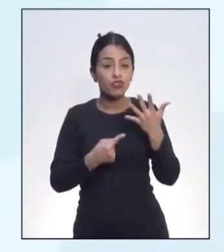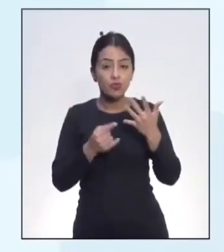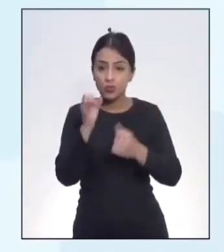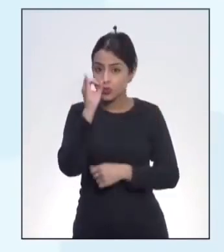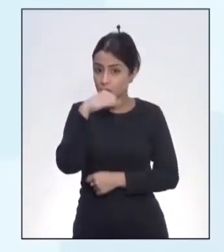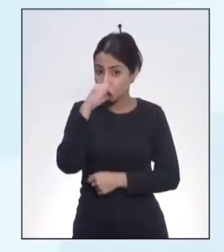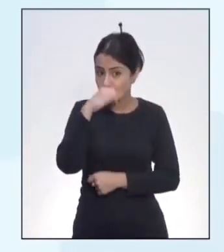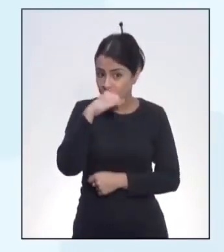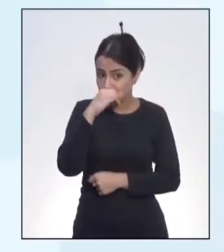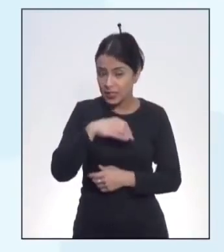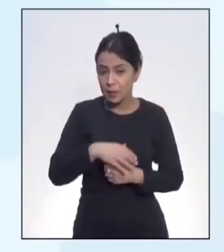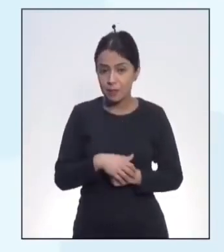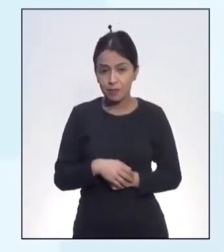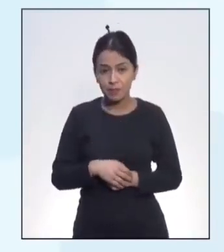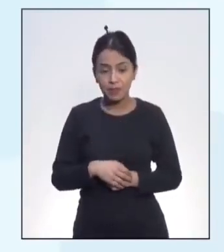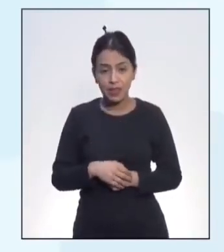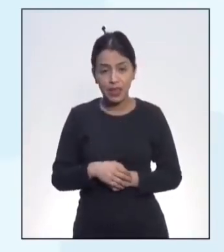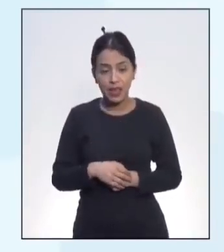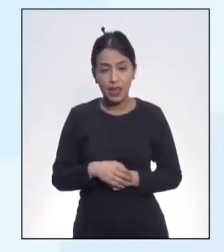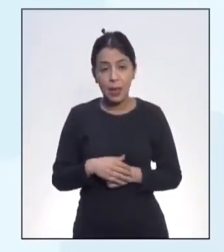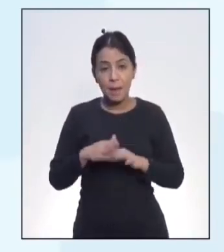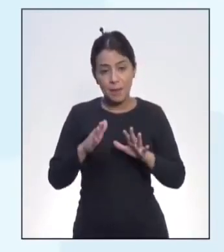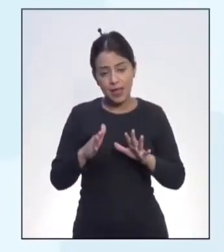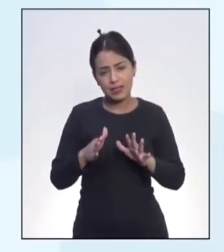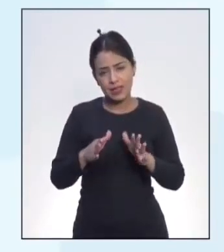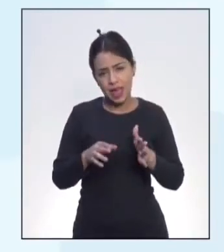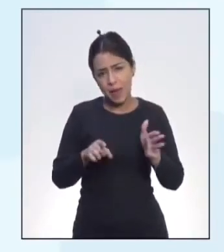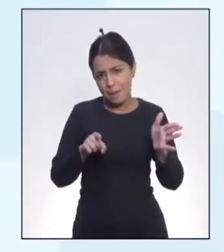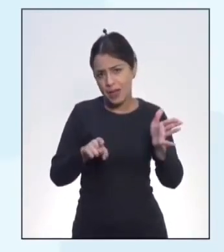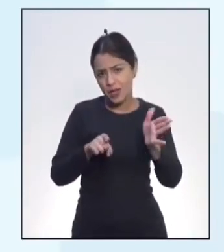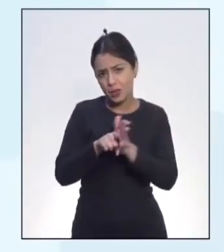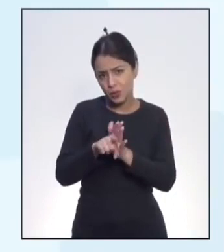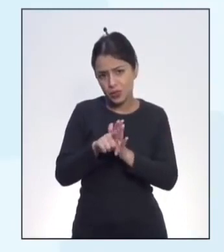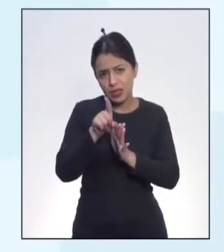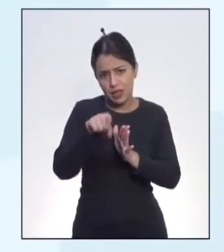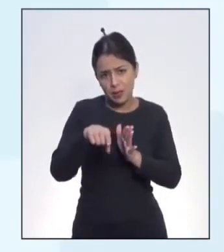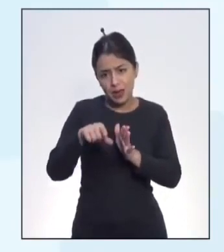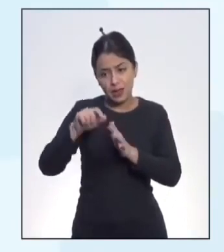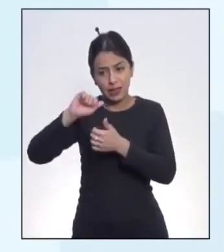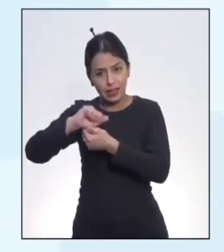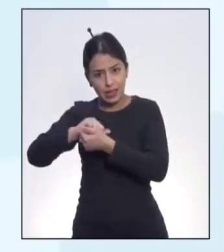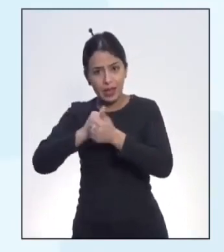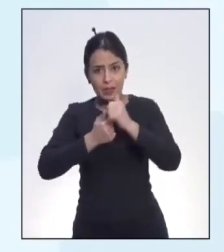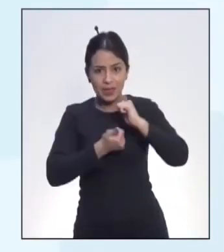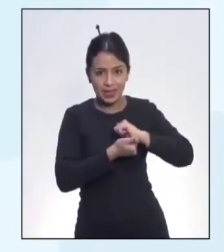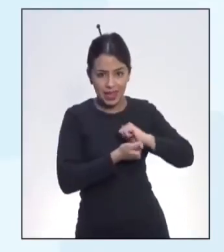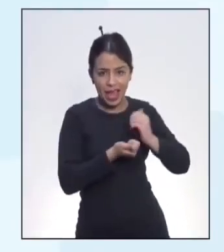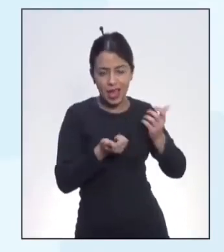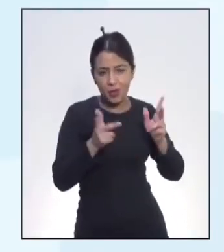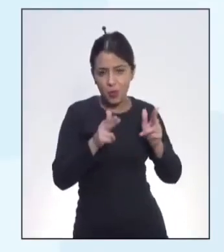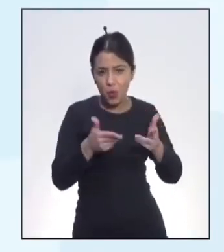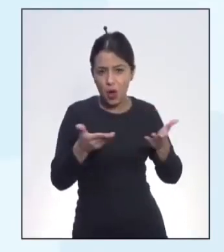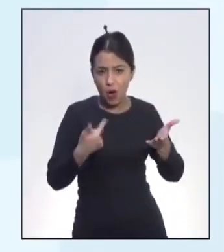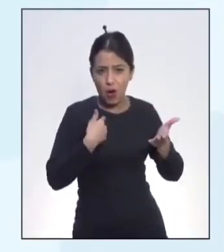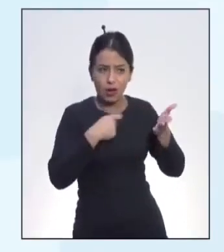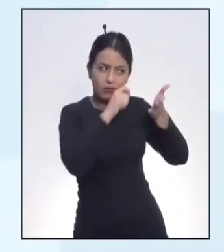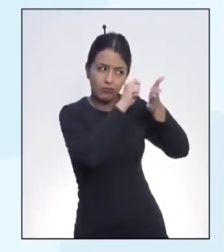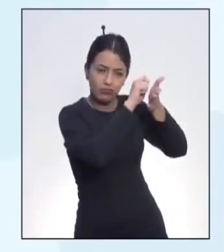habitante. Mas como a pergunta é para fazer a conversão em gramas, nós temos isso aí que a gente fez na lousa, tá? 1 quilograma